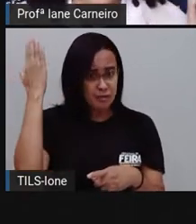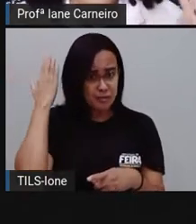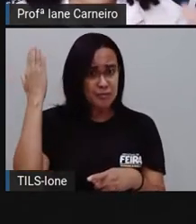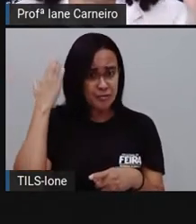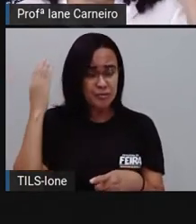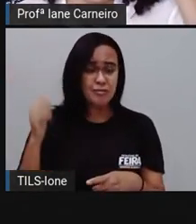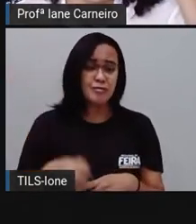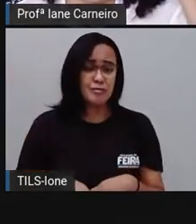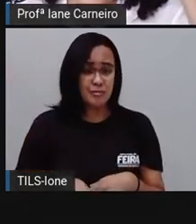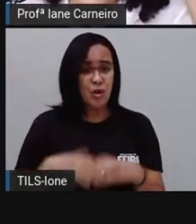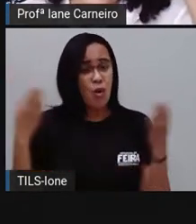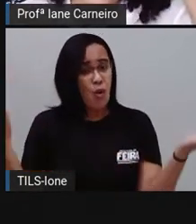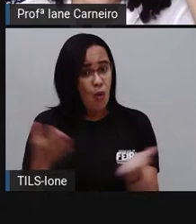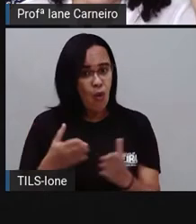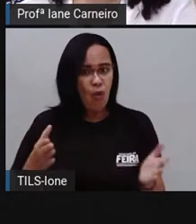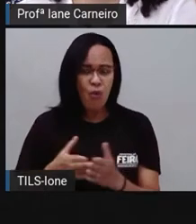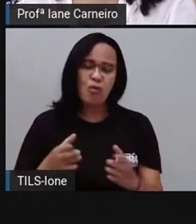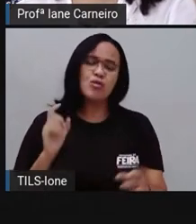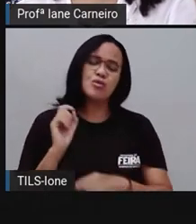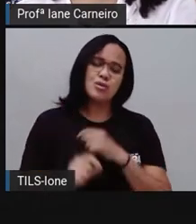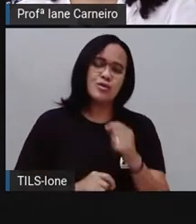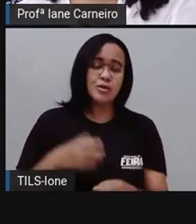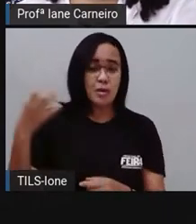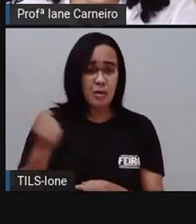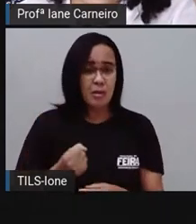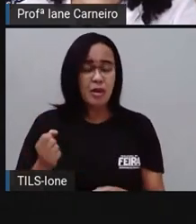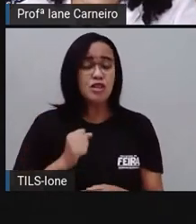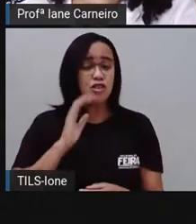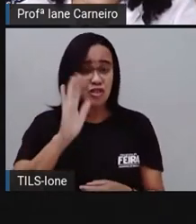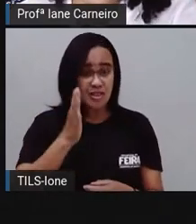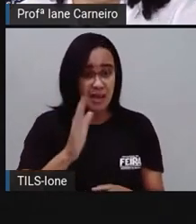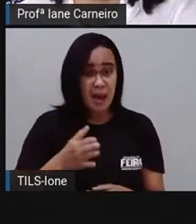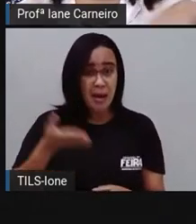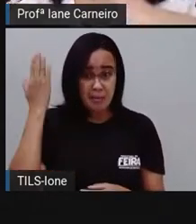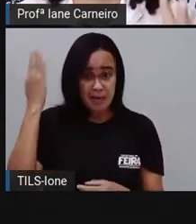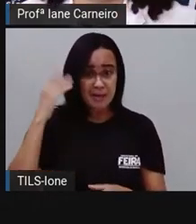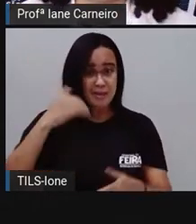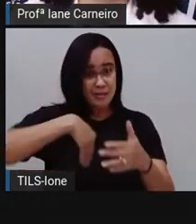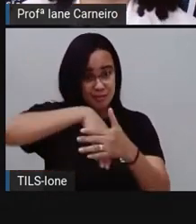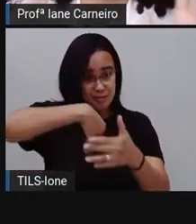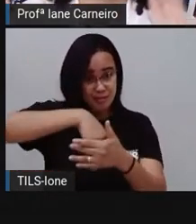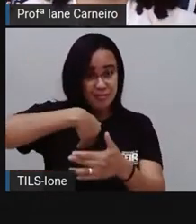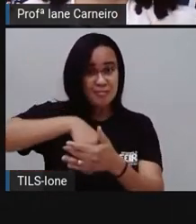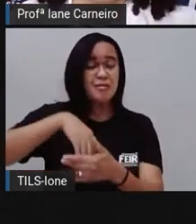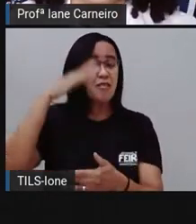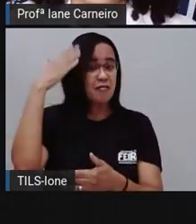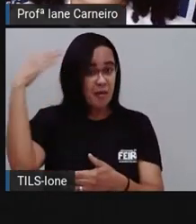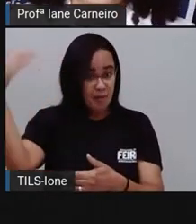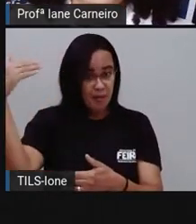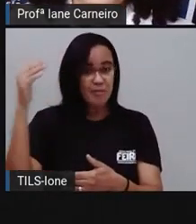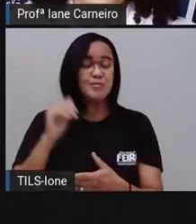jogavam. Hoje em dia já estão aposentados, né? Mas quando jogavam, na época que eles estavam jogando, eles